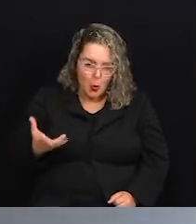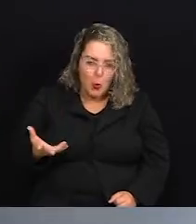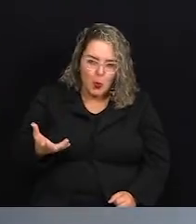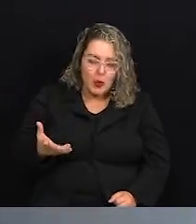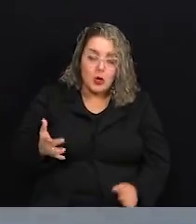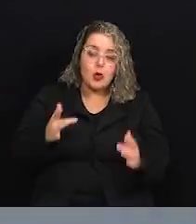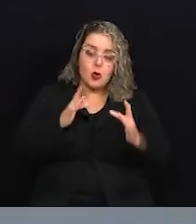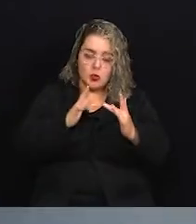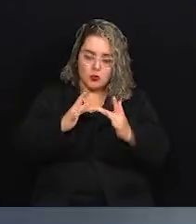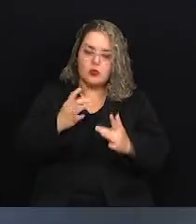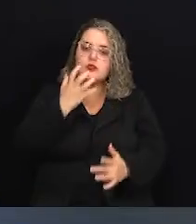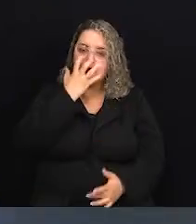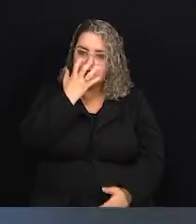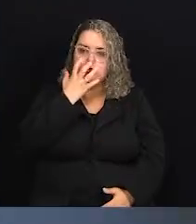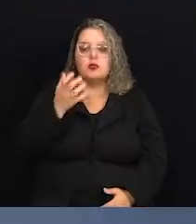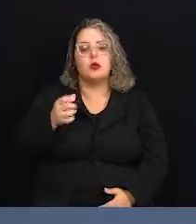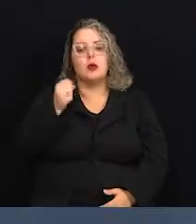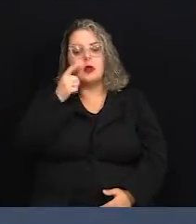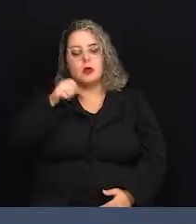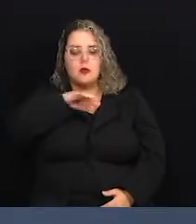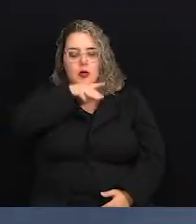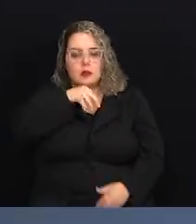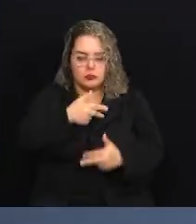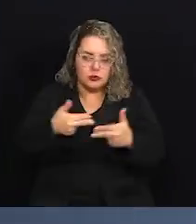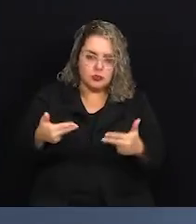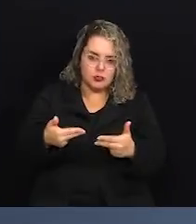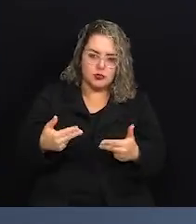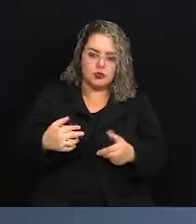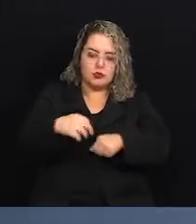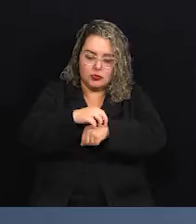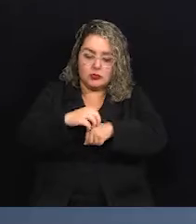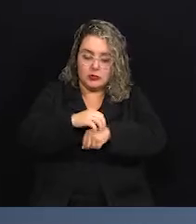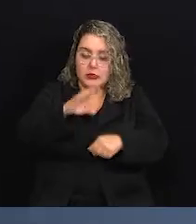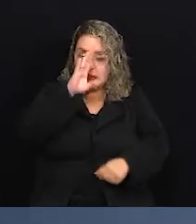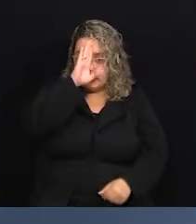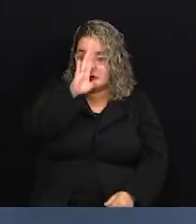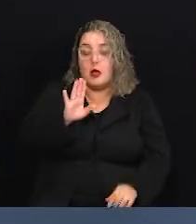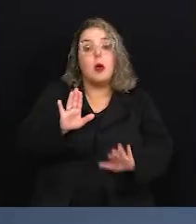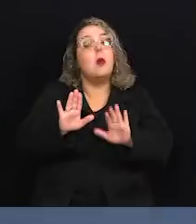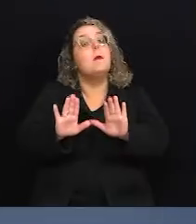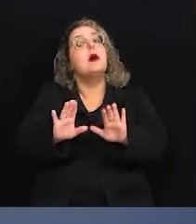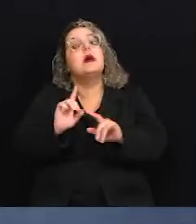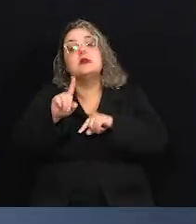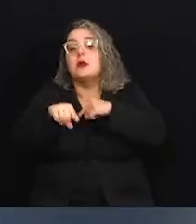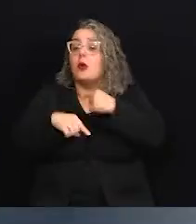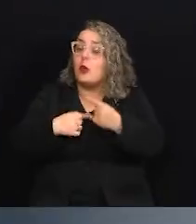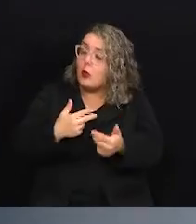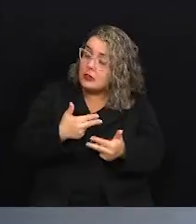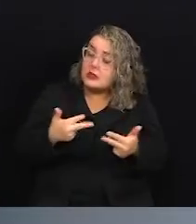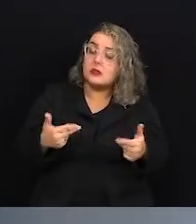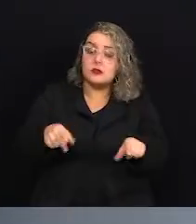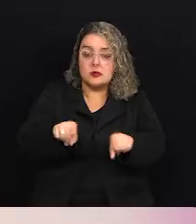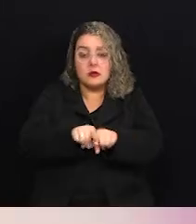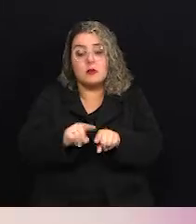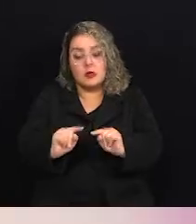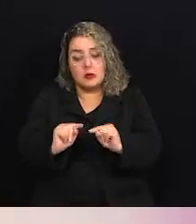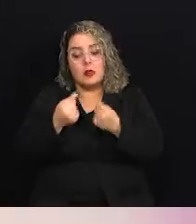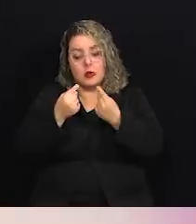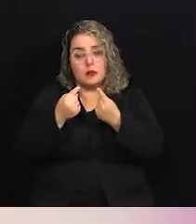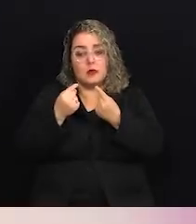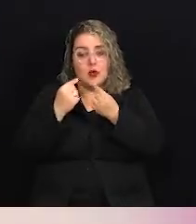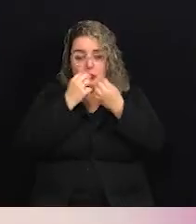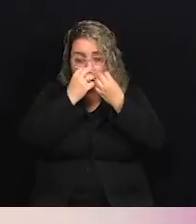e também contato com animais. Isso também provoca. Esses são os alérgenos principais. mas tem outros fatores também que